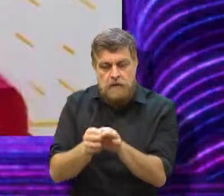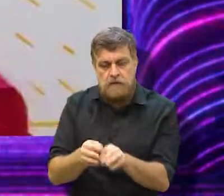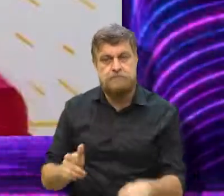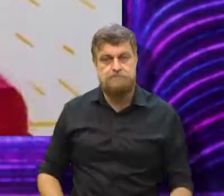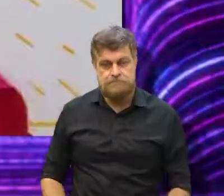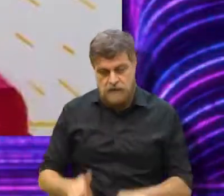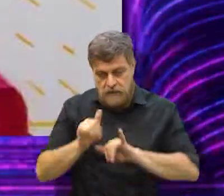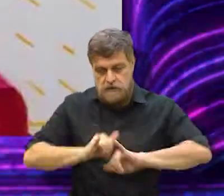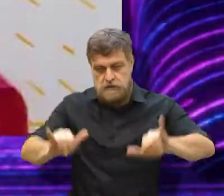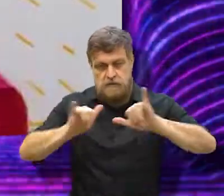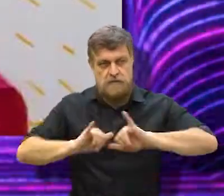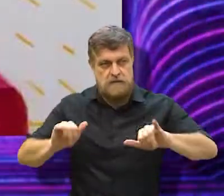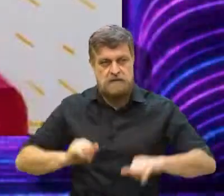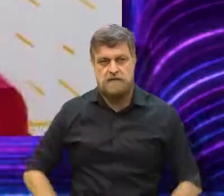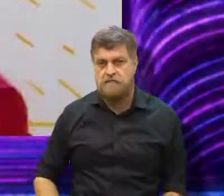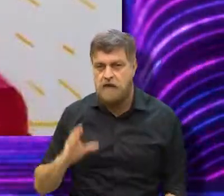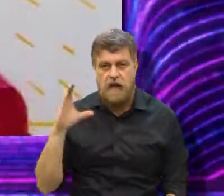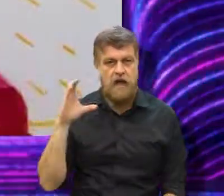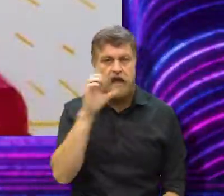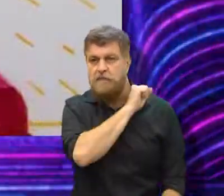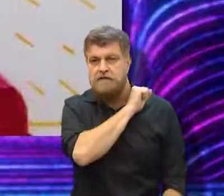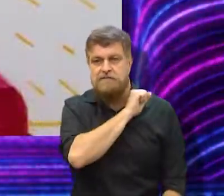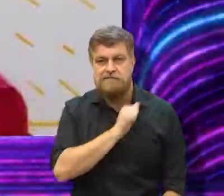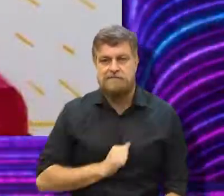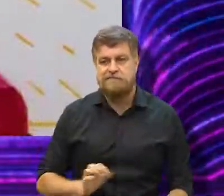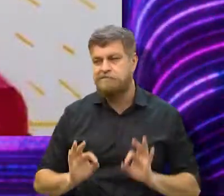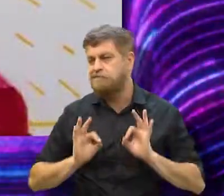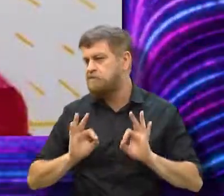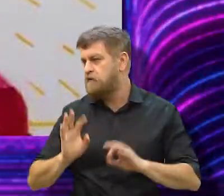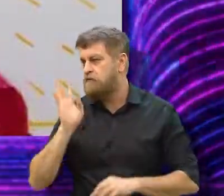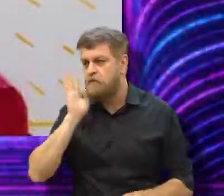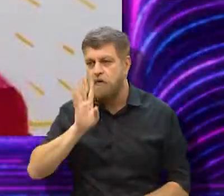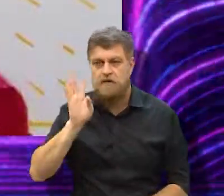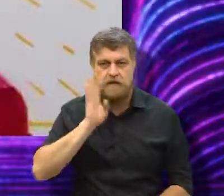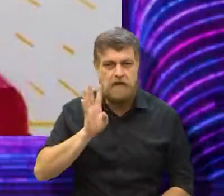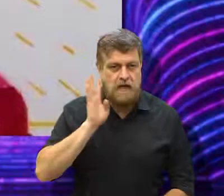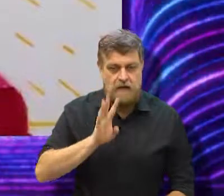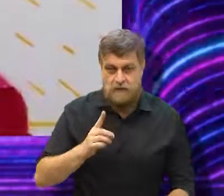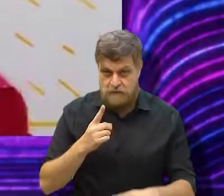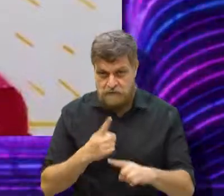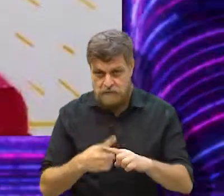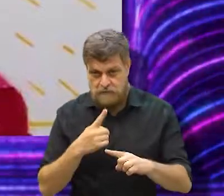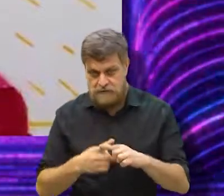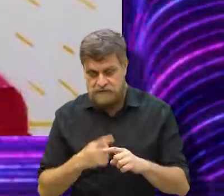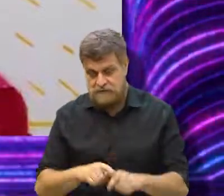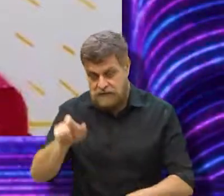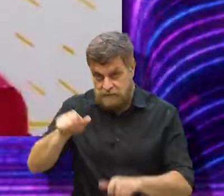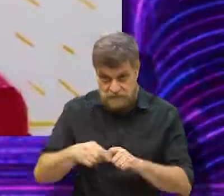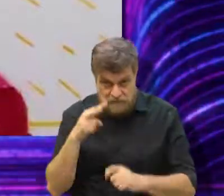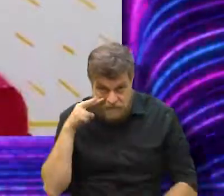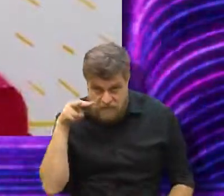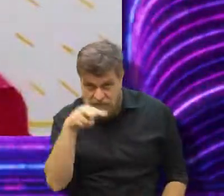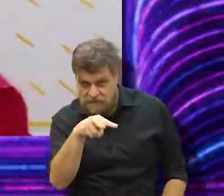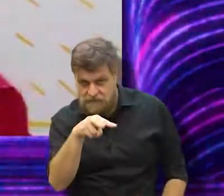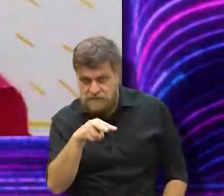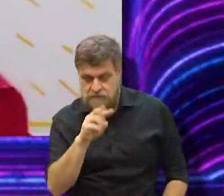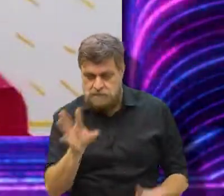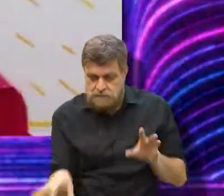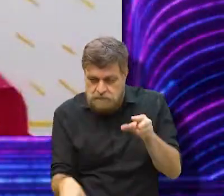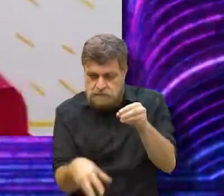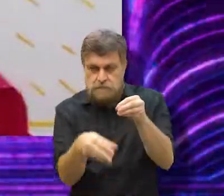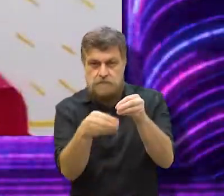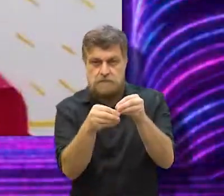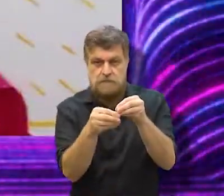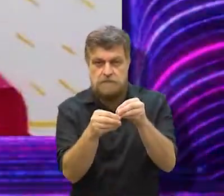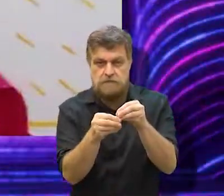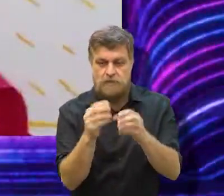na divulgação. E fez assim, e o teaser ficou muito legal, porque, como o pessoal viu, ele